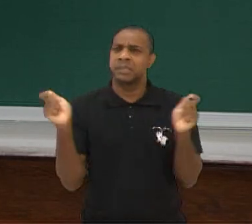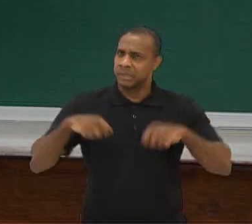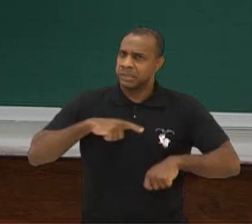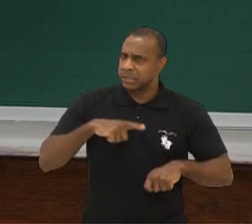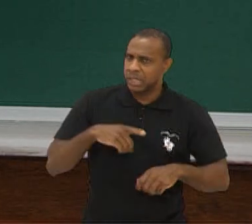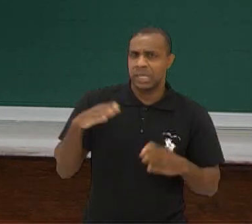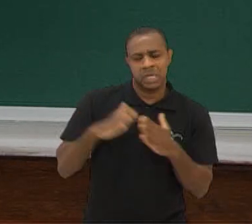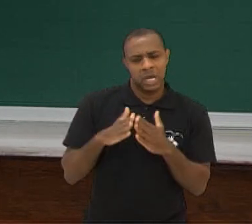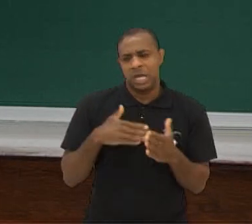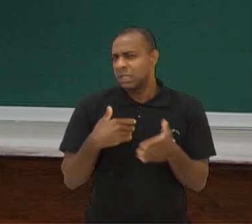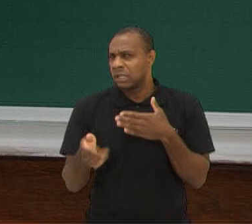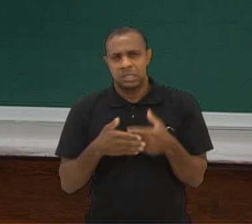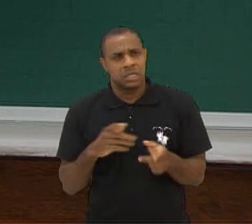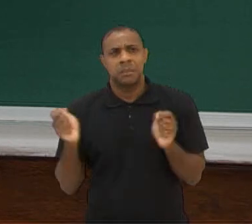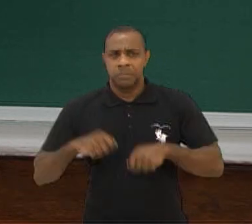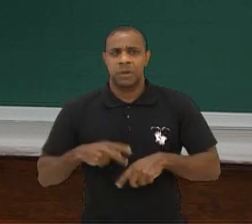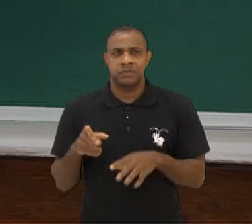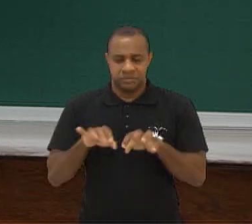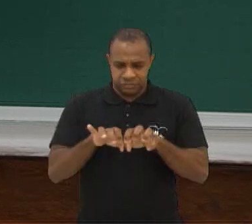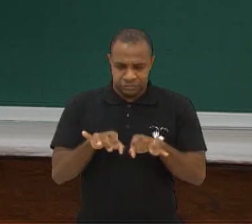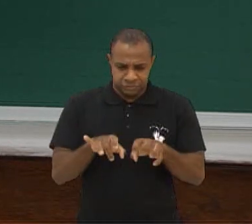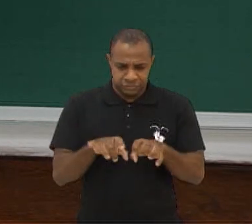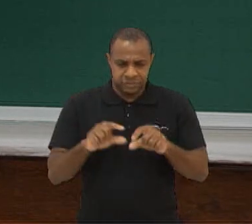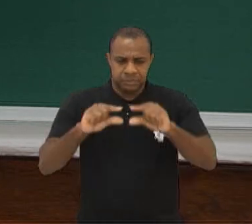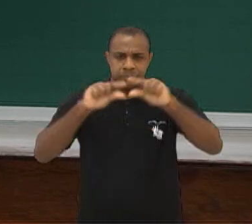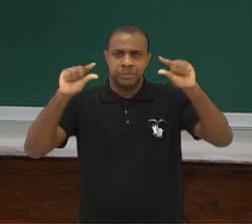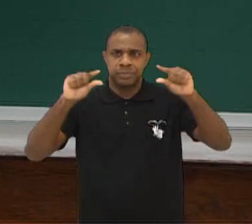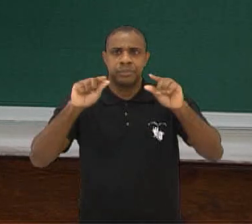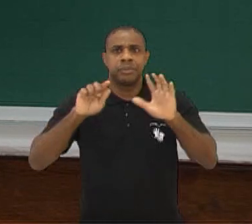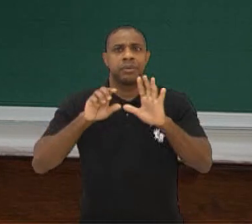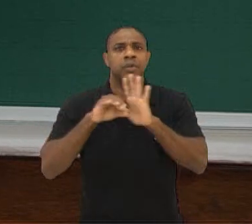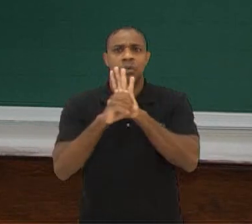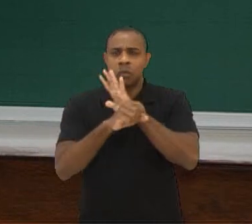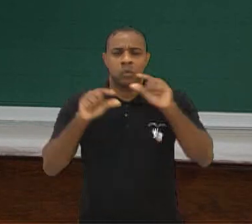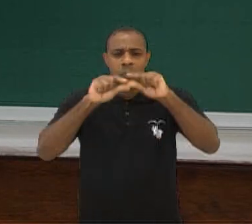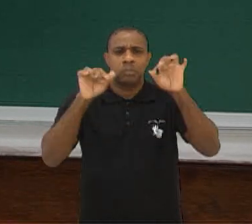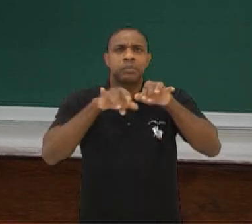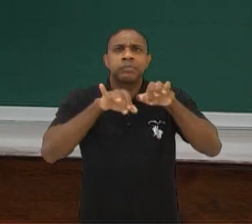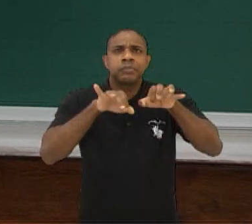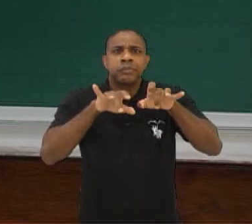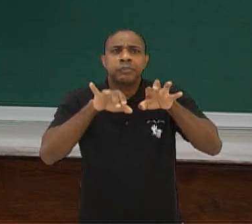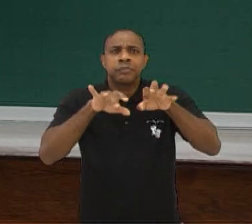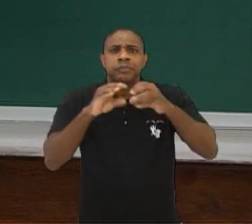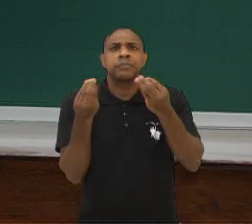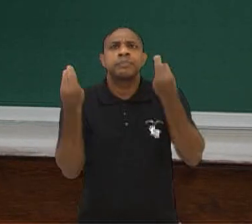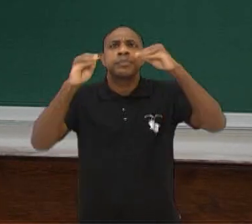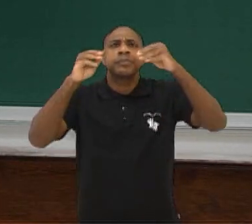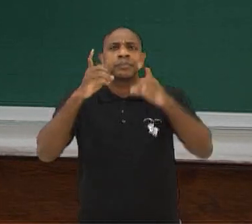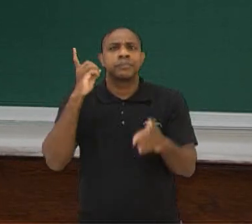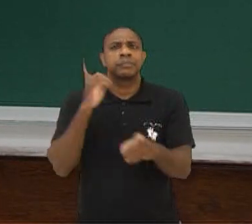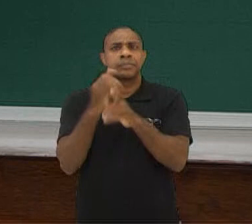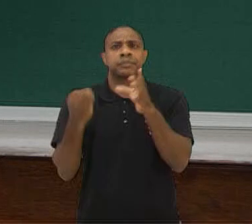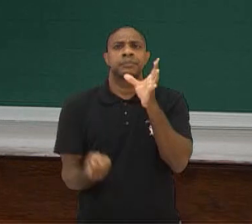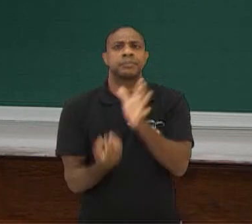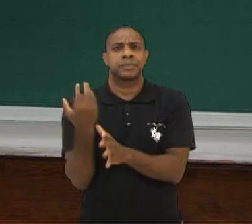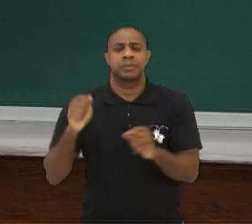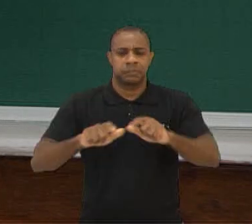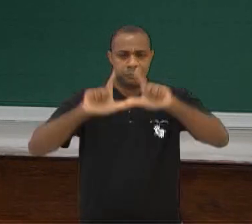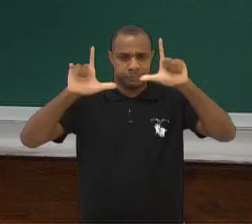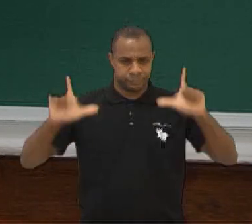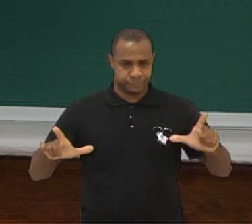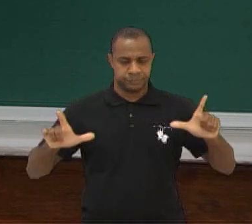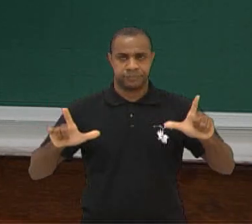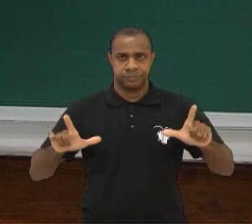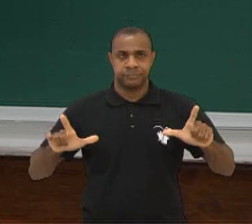celular ou um notebook, enfim, ele pode digitar naquela aba do Google esse título e, consequentemente, já o Google vai direcionar